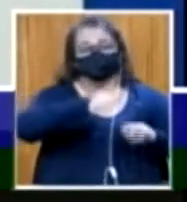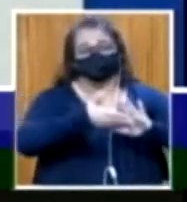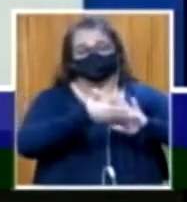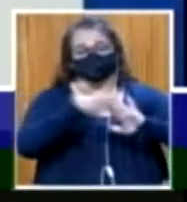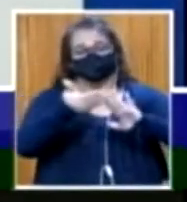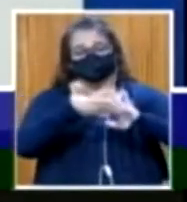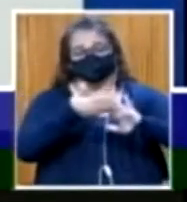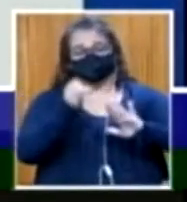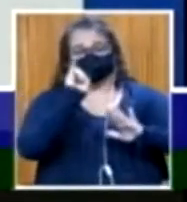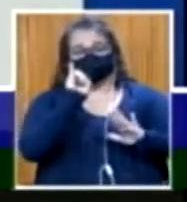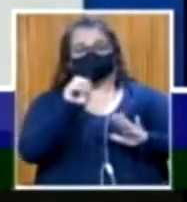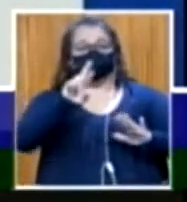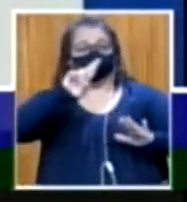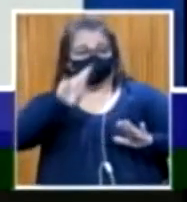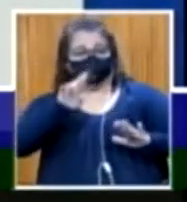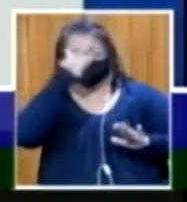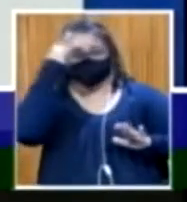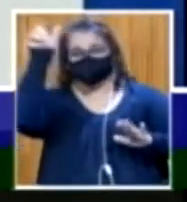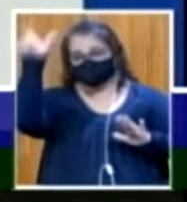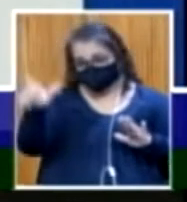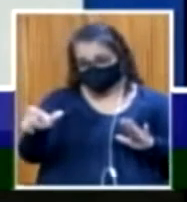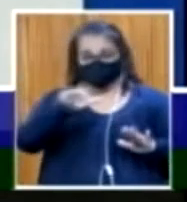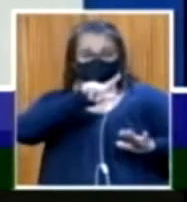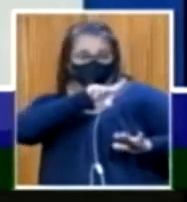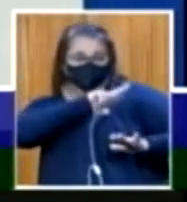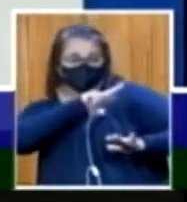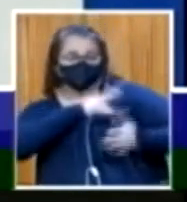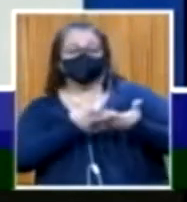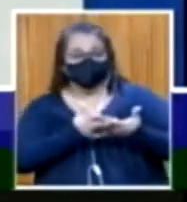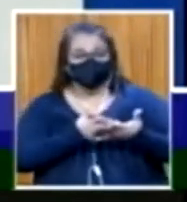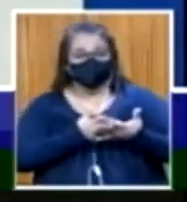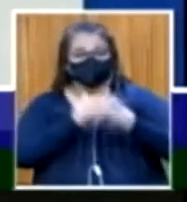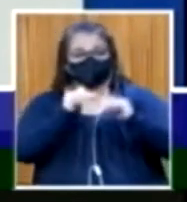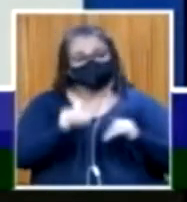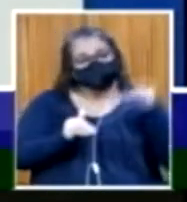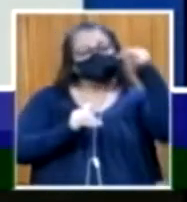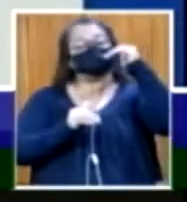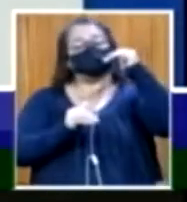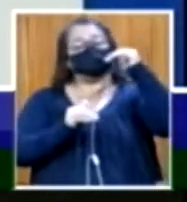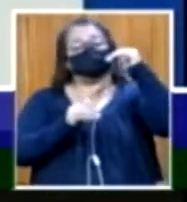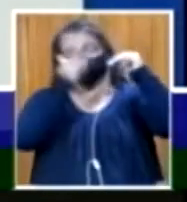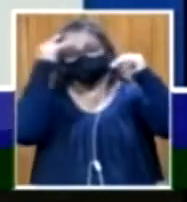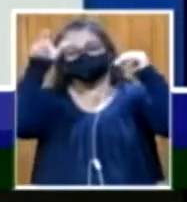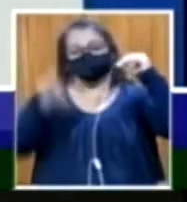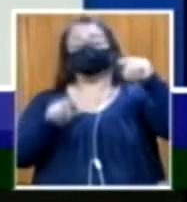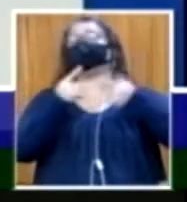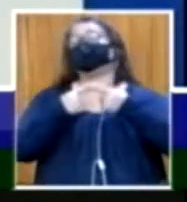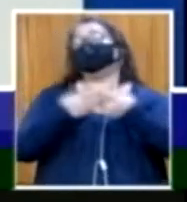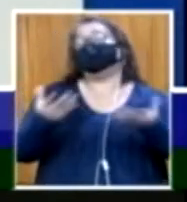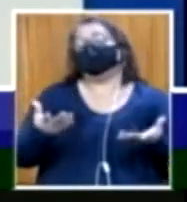negativo sobre o imposto de renda da pessoa jurídica será muito maior do que o ganho que haverá no imposto de renda da pessoa física. Por